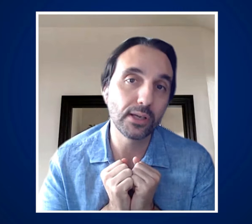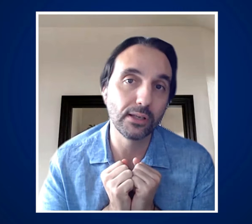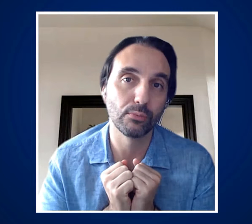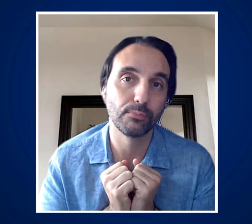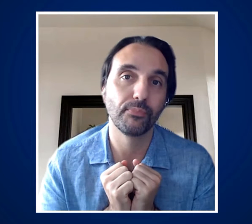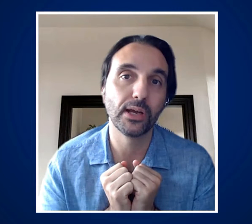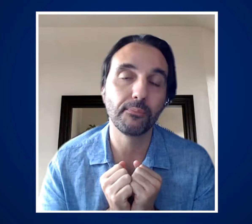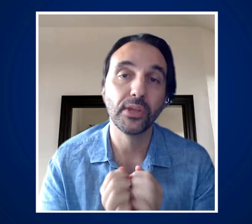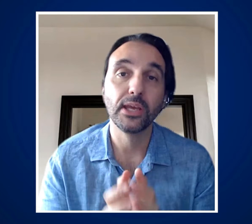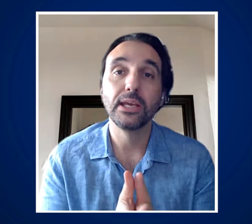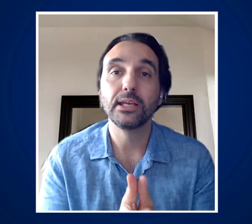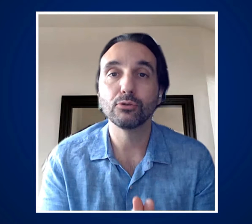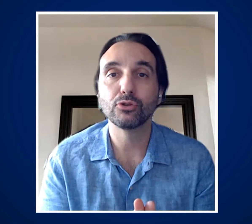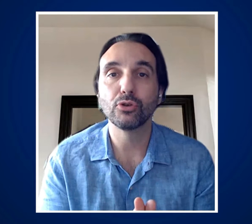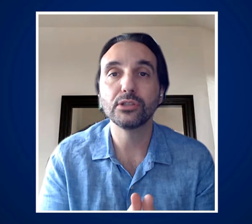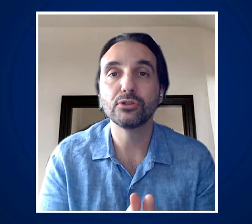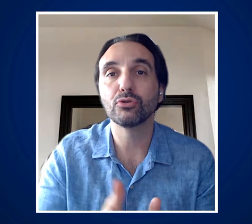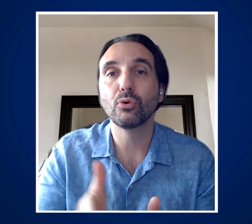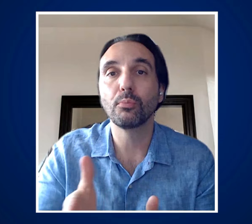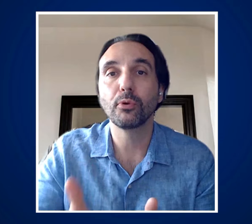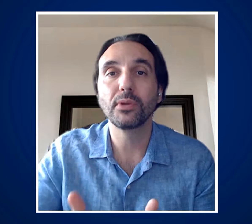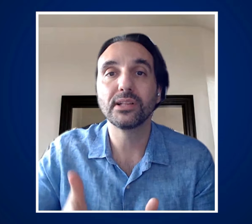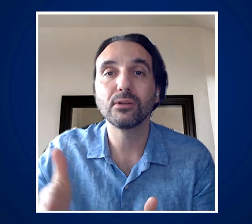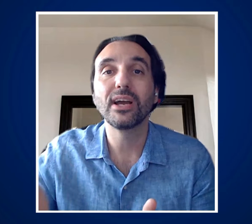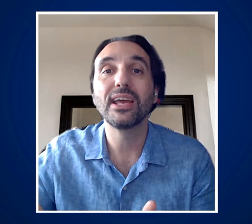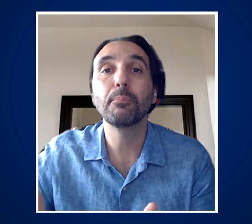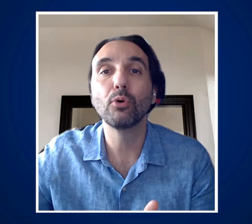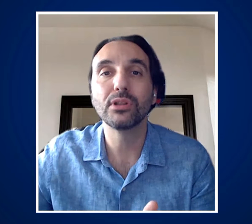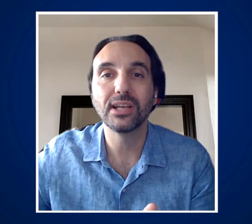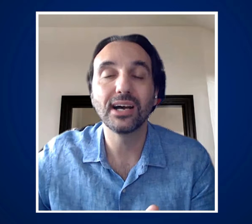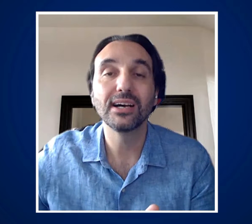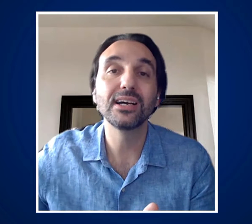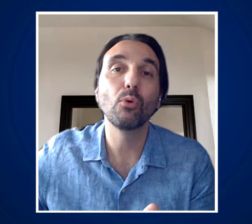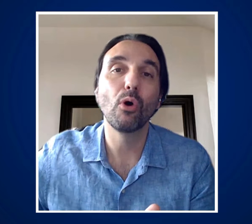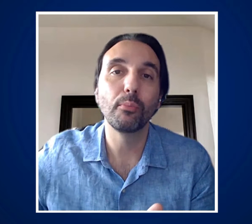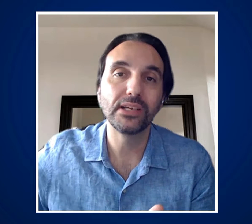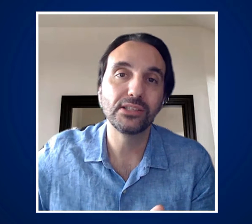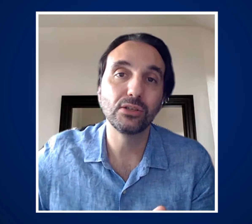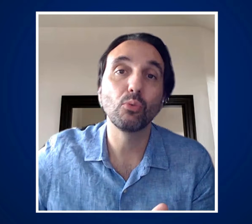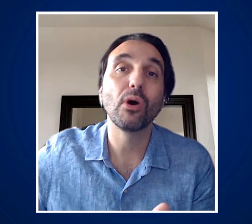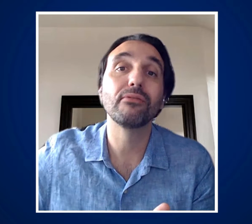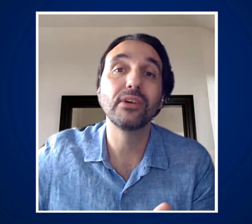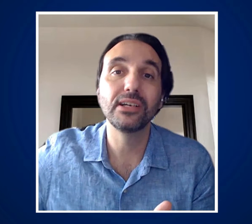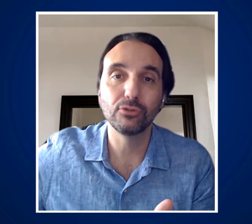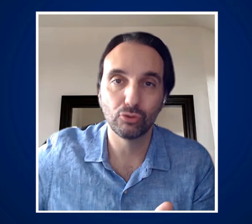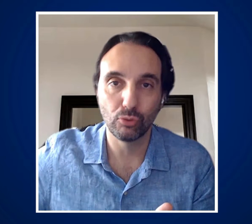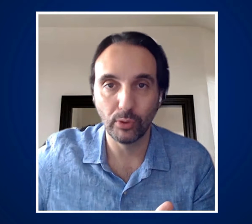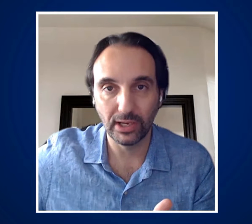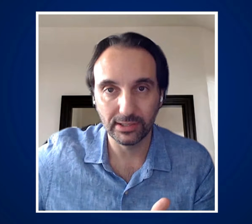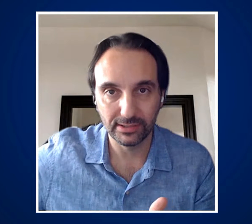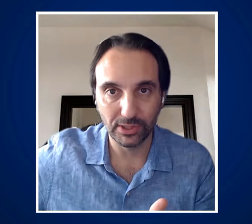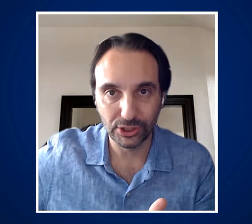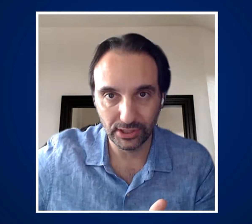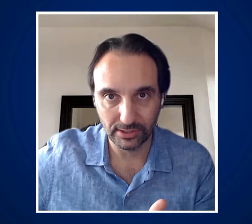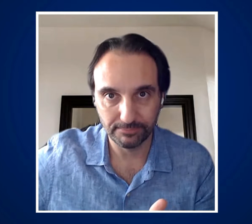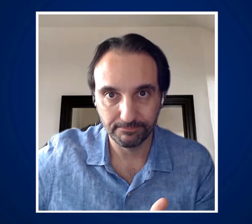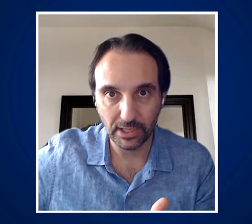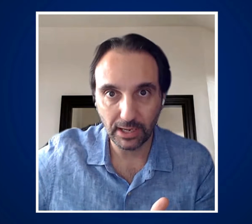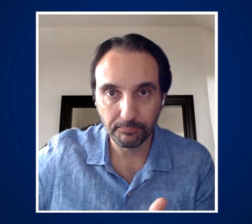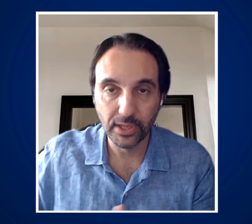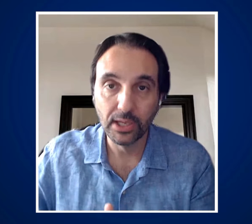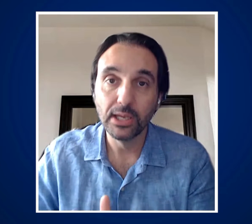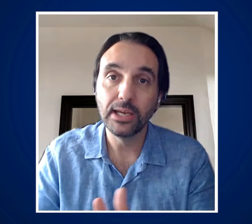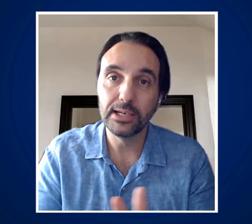comprometendo àquilo, né? E não só isso, se comprometendo a reportar anualmente o avanço com relação à agenda,